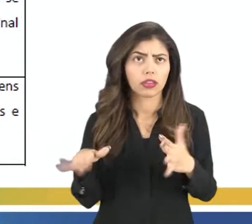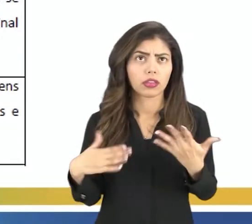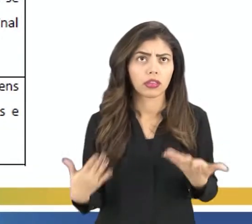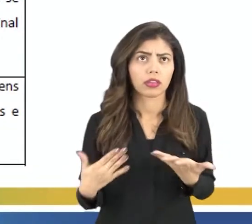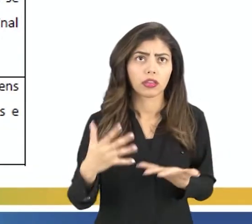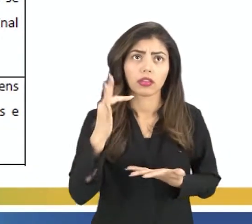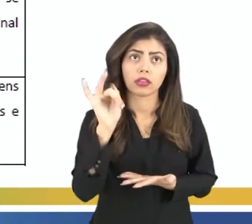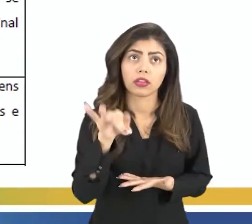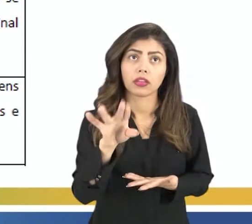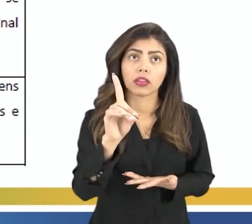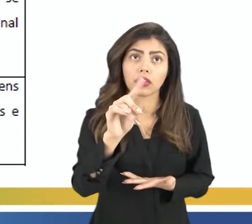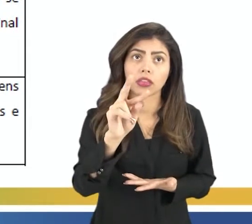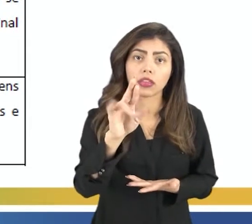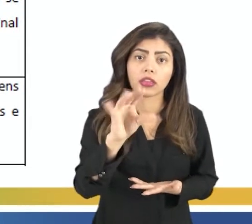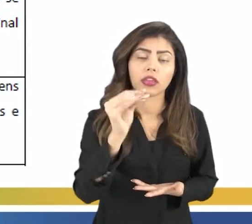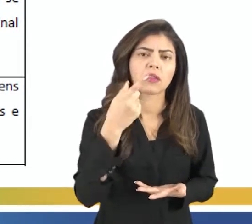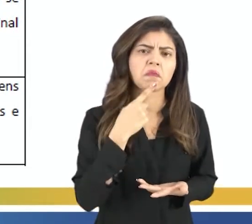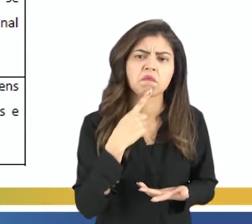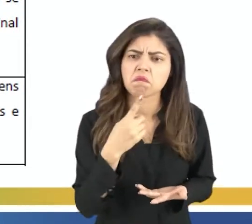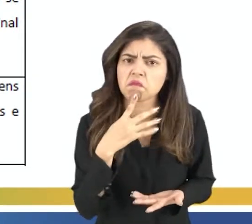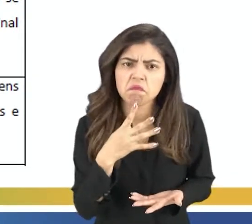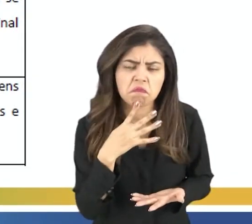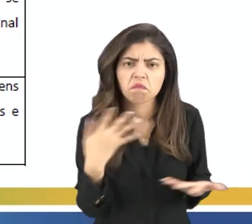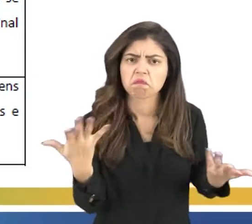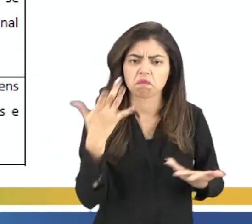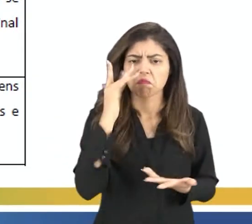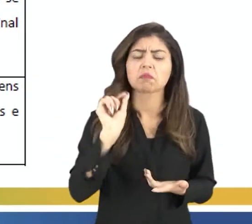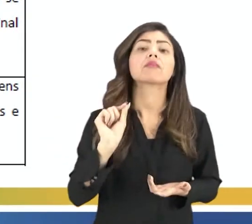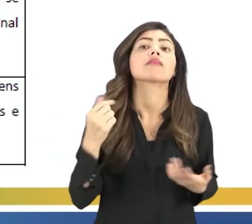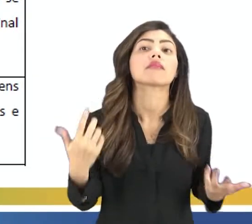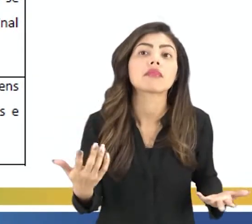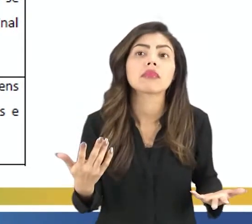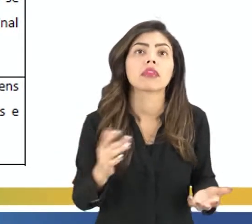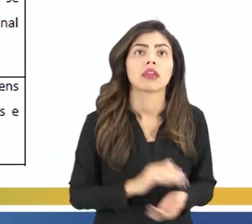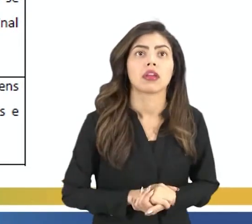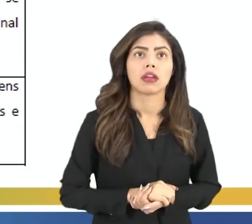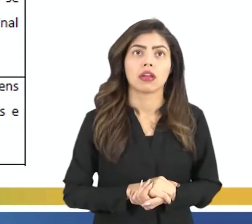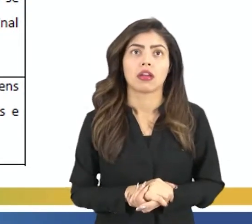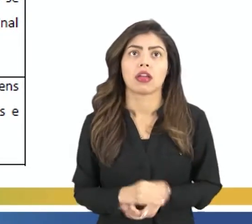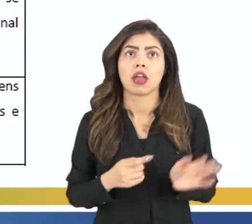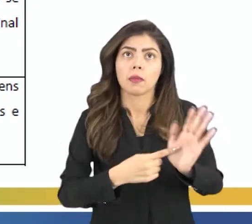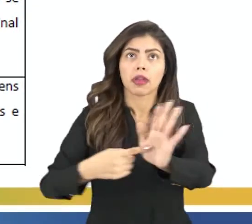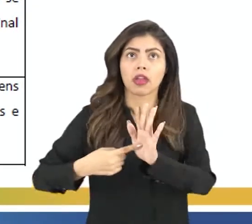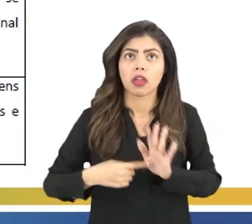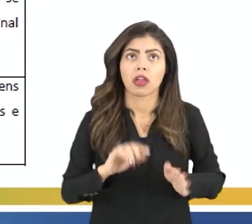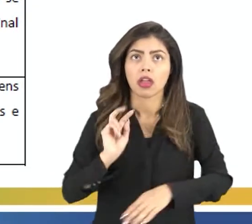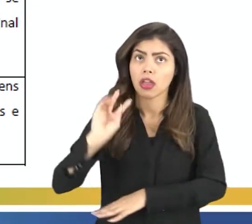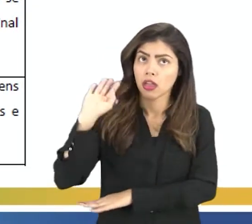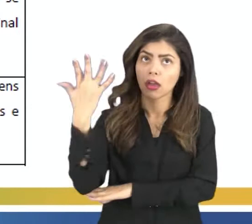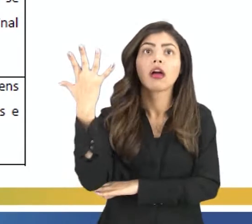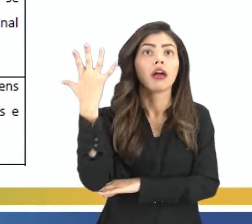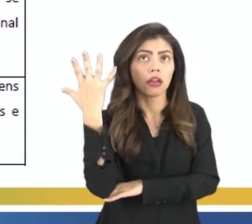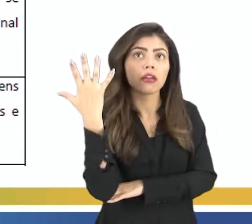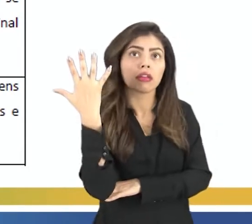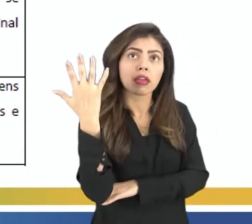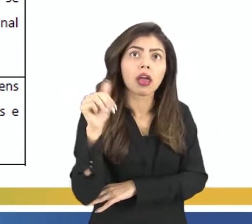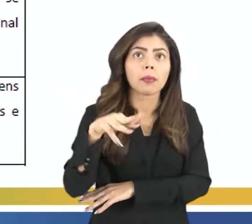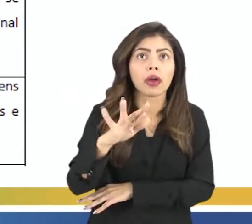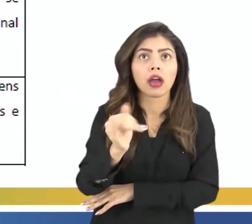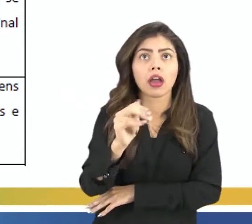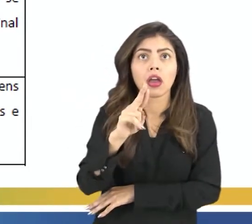conto fantástico. O que é o conto fantástico? Eu nunca ouvi falar sobre isso, eu não sei o que é isso. Vamos relembrar. O conto fantástico é a apresentação de acontecimentos